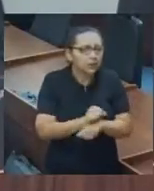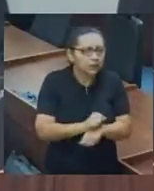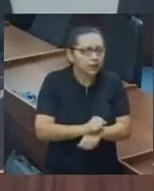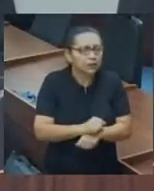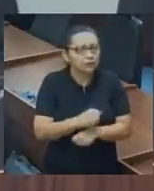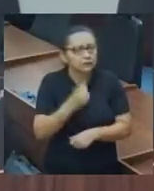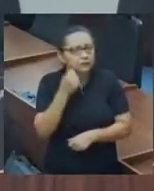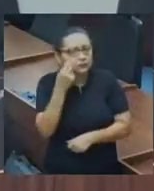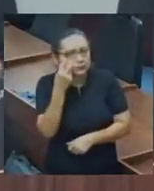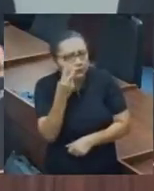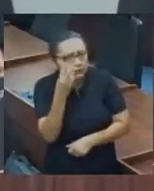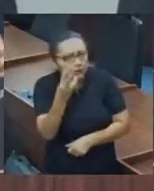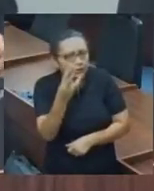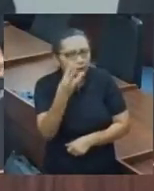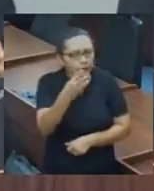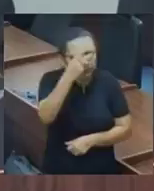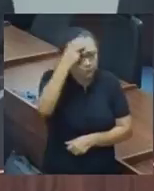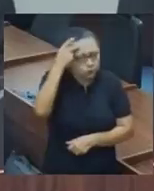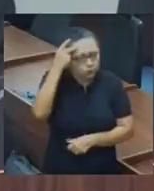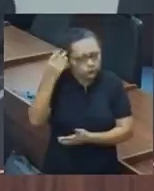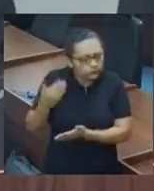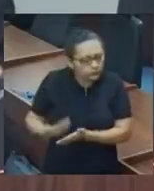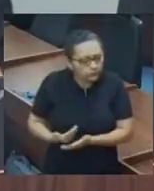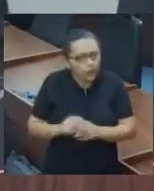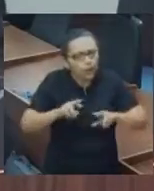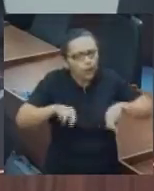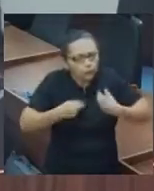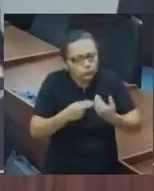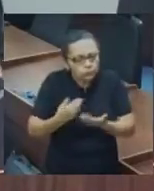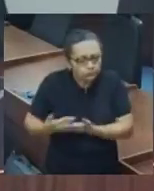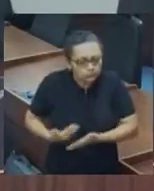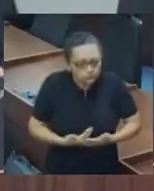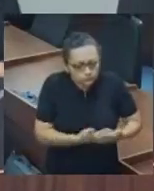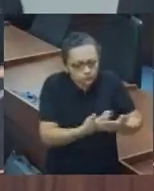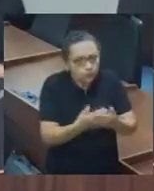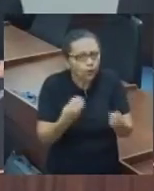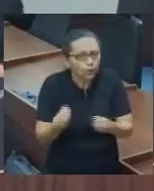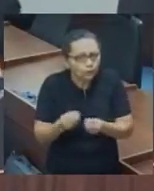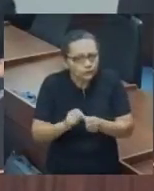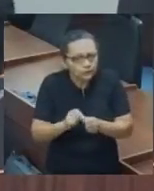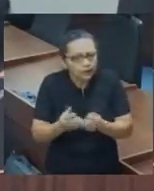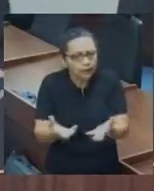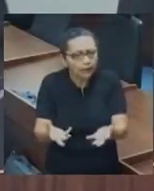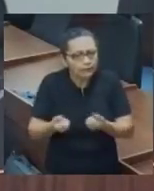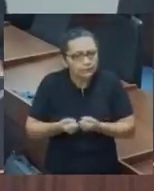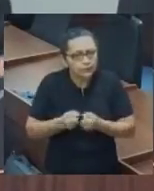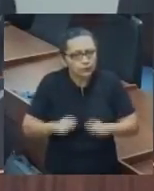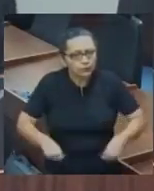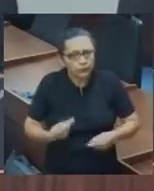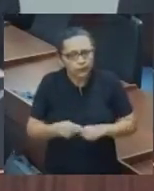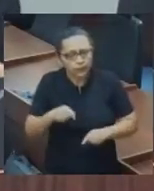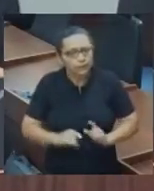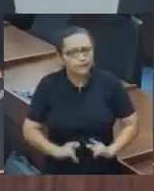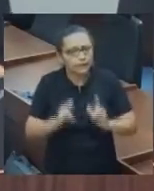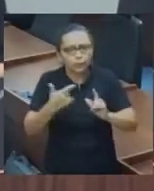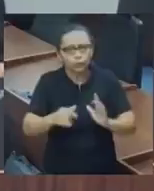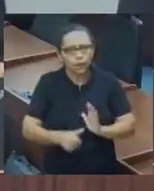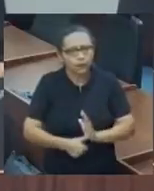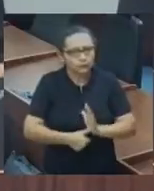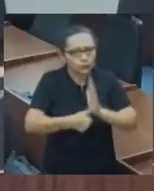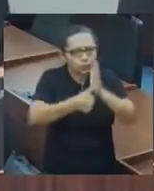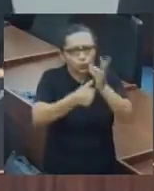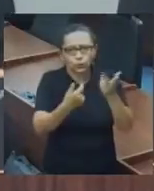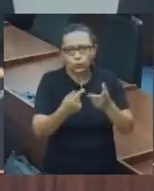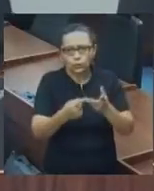pensar como nós vamos fazer para atender um cadeirante já que o prédio aqui não tem elevador tem várias